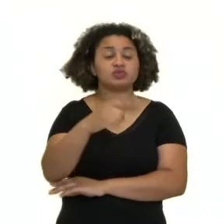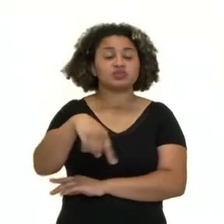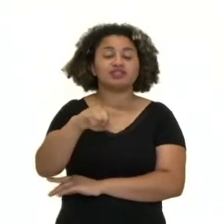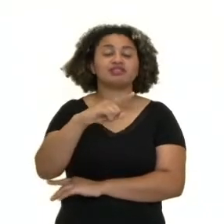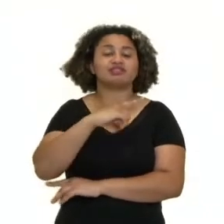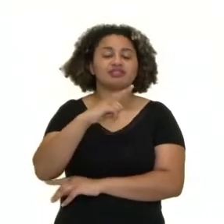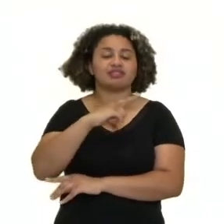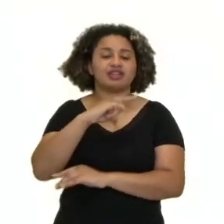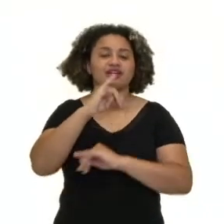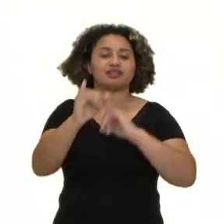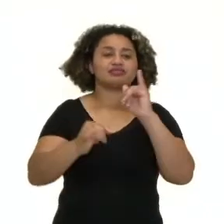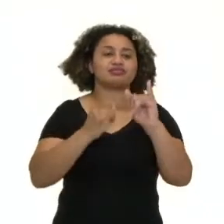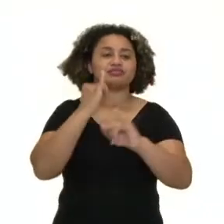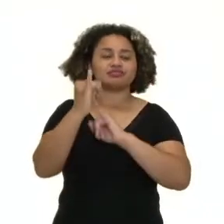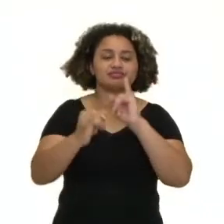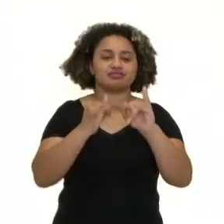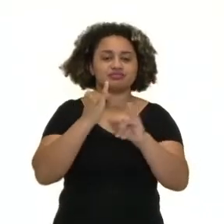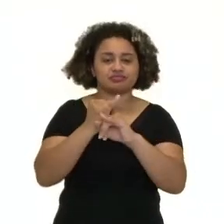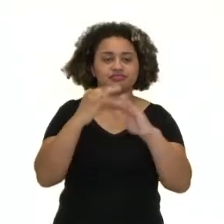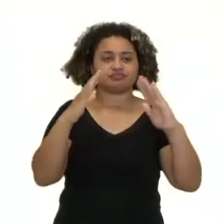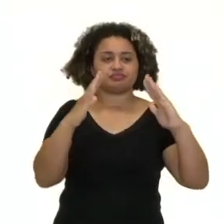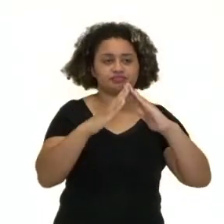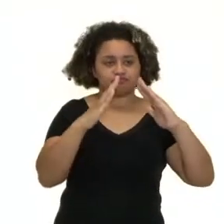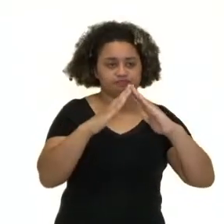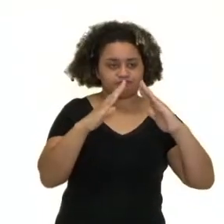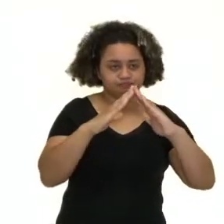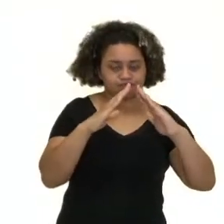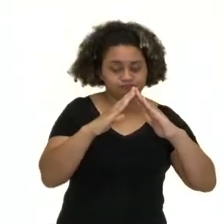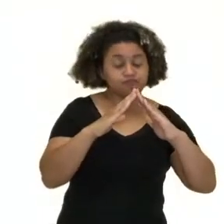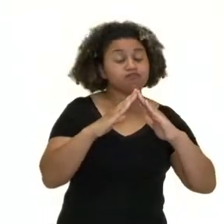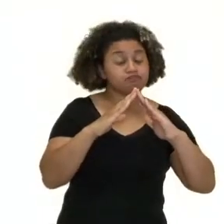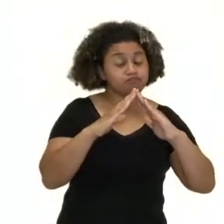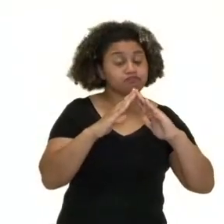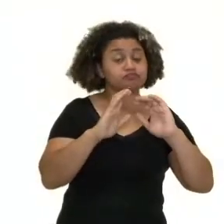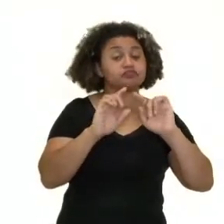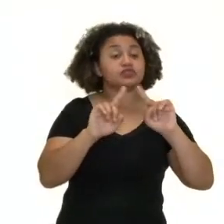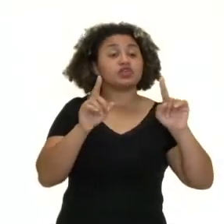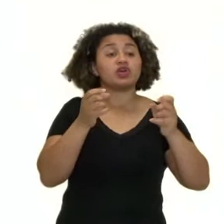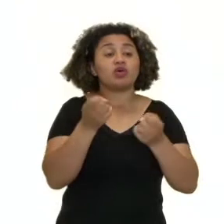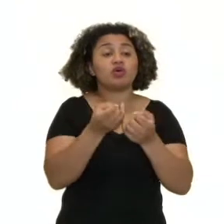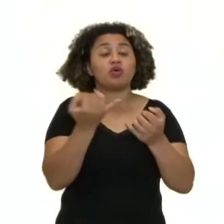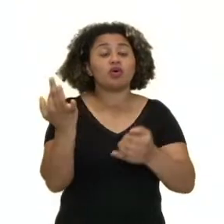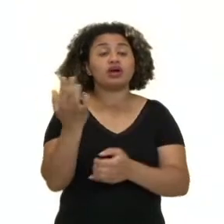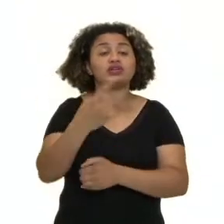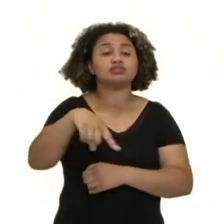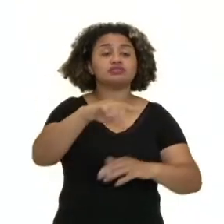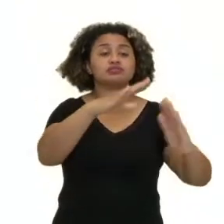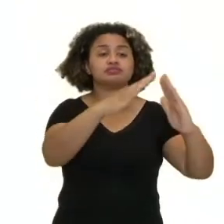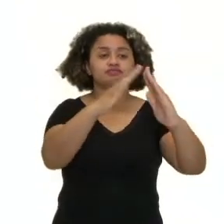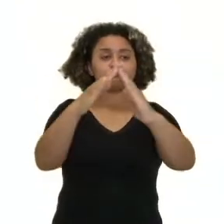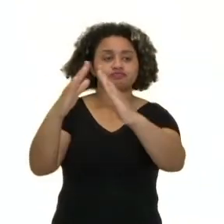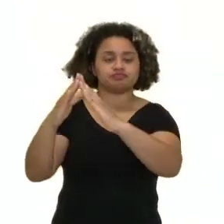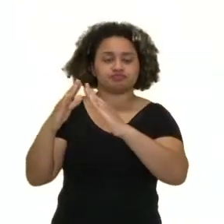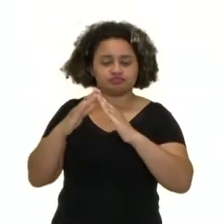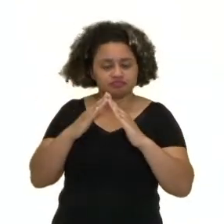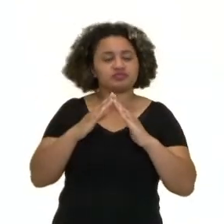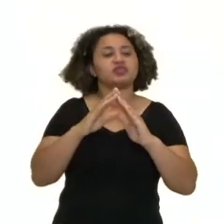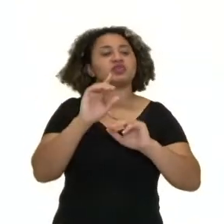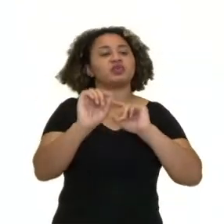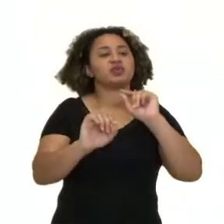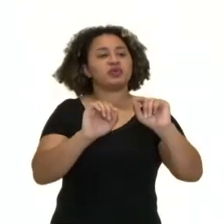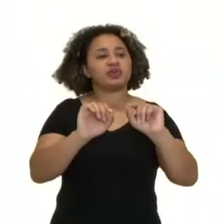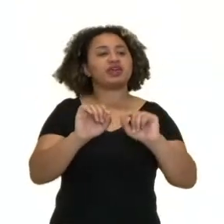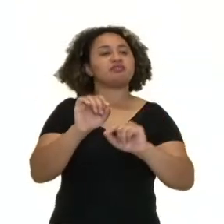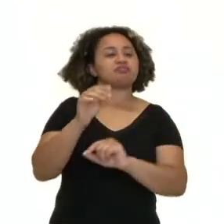83% possuíam acesso à internet. Quantos desses domicílios